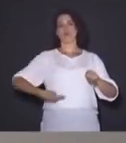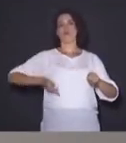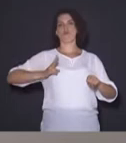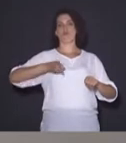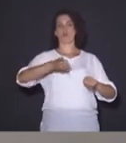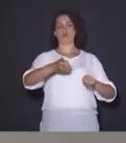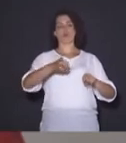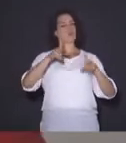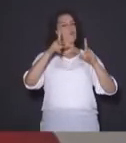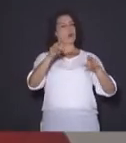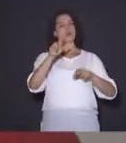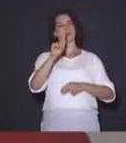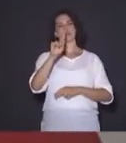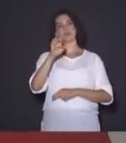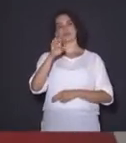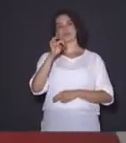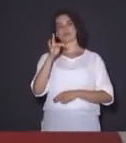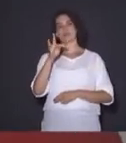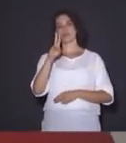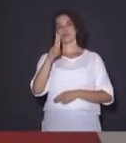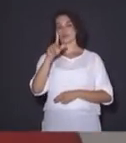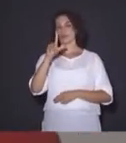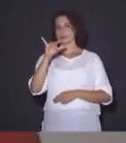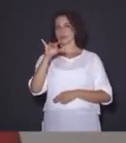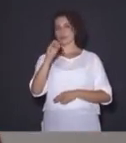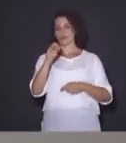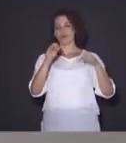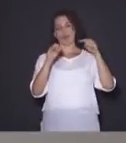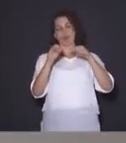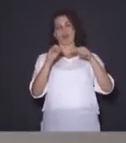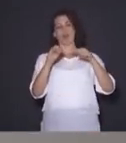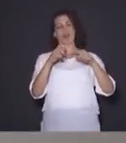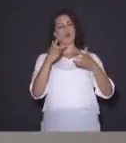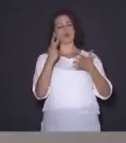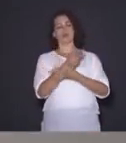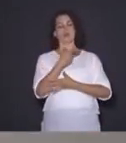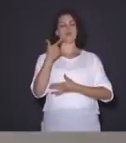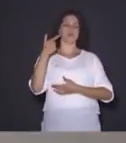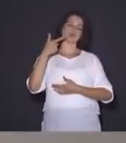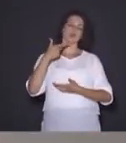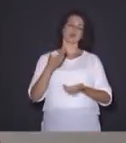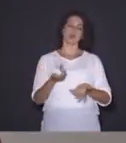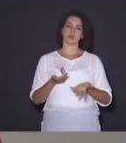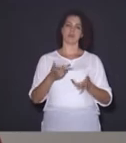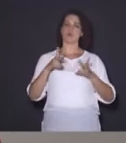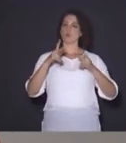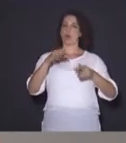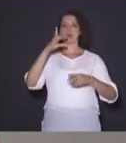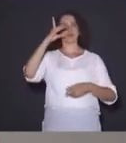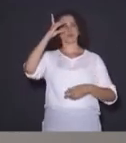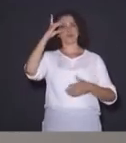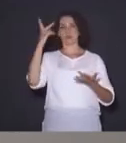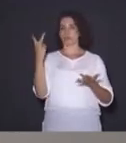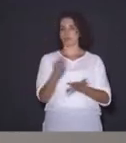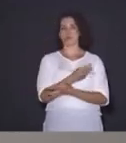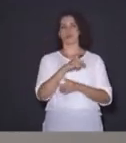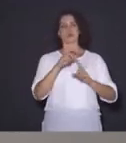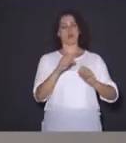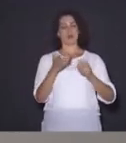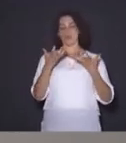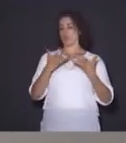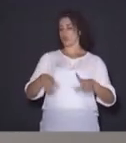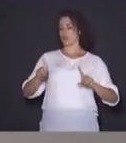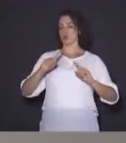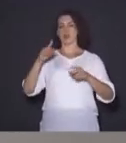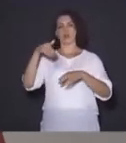levaram ele o suicídio e com a dilma foi assim não queria que ela fosse candidata não quererá ser giz não queria dar posse